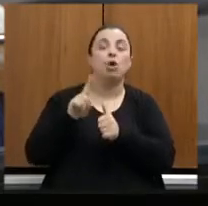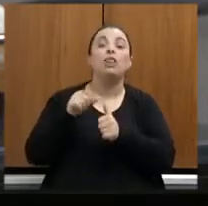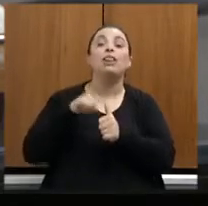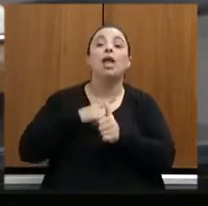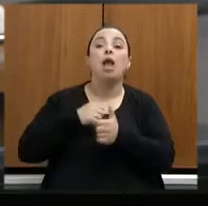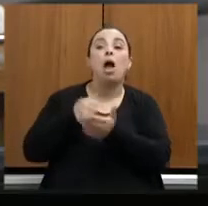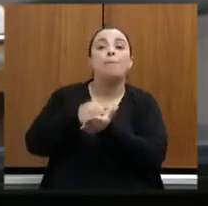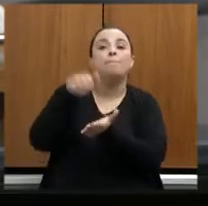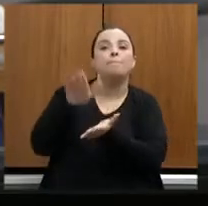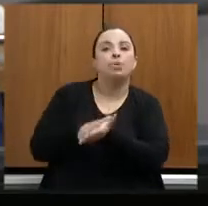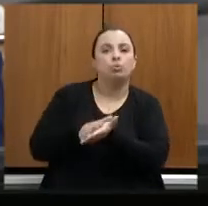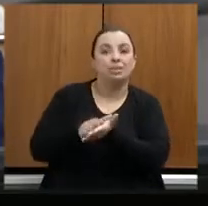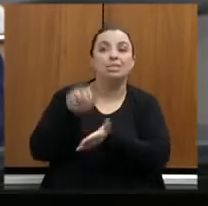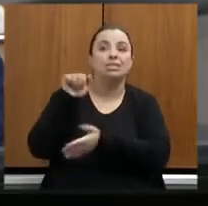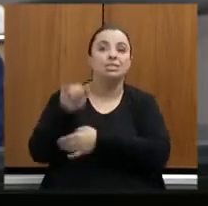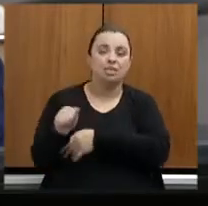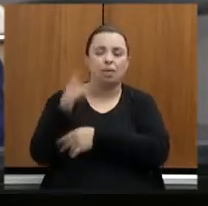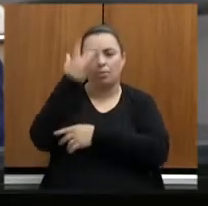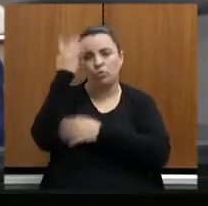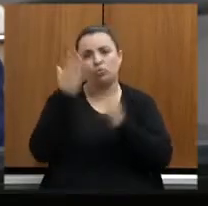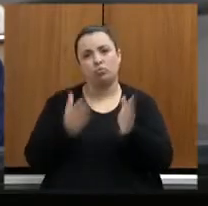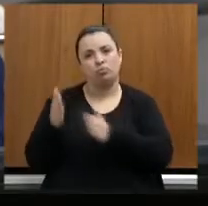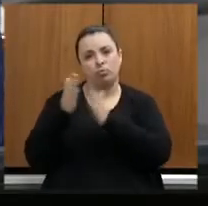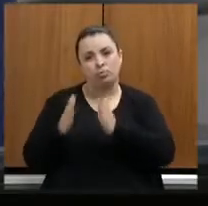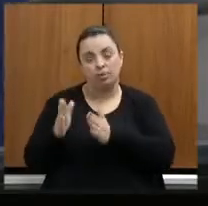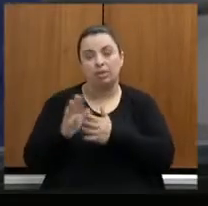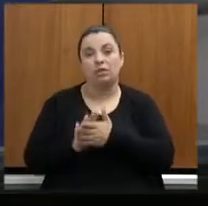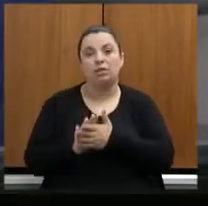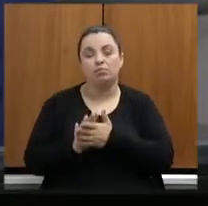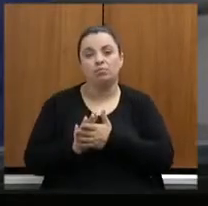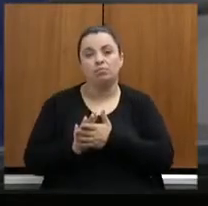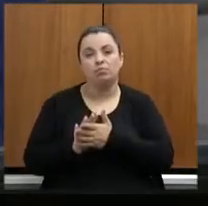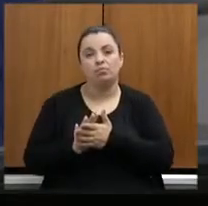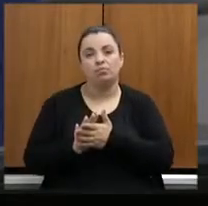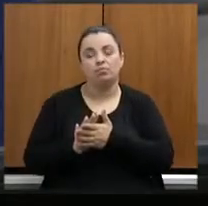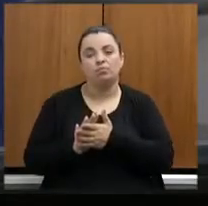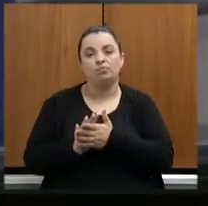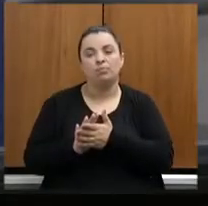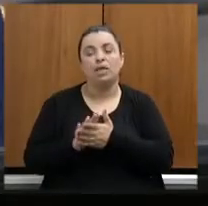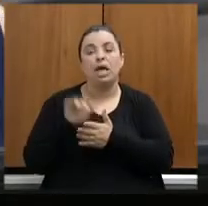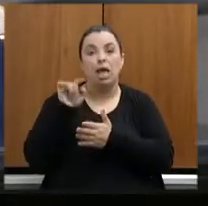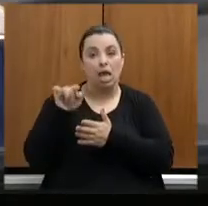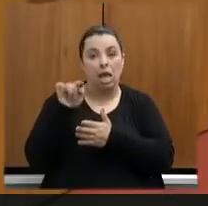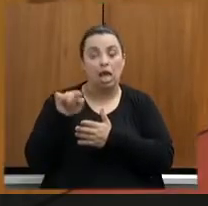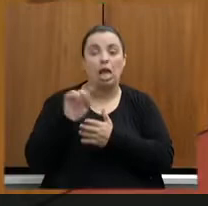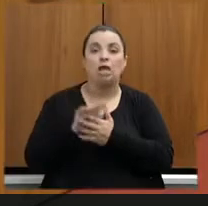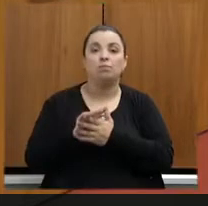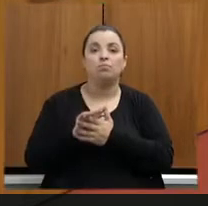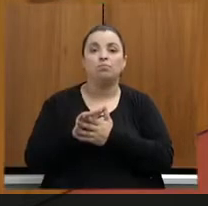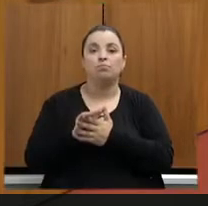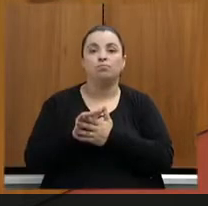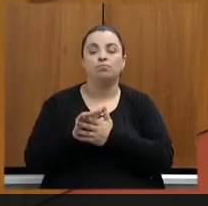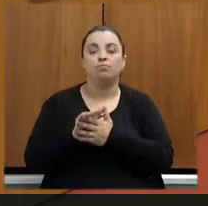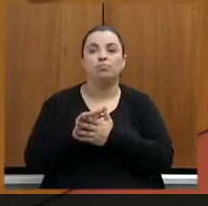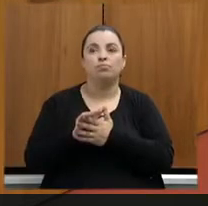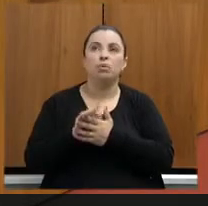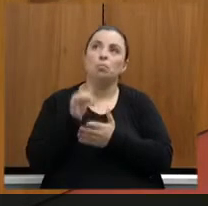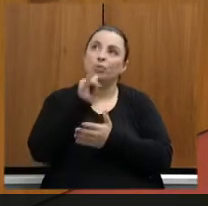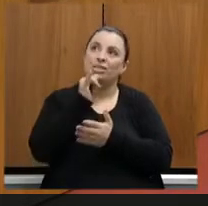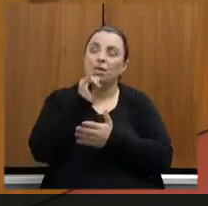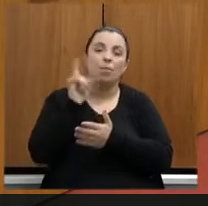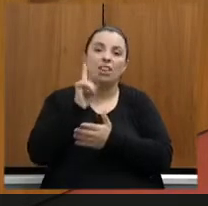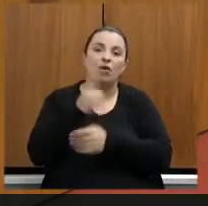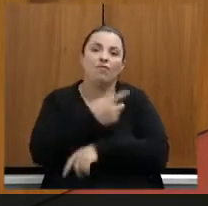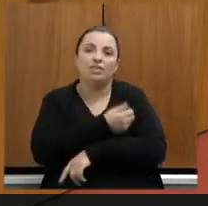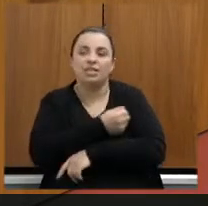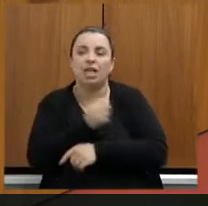cometer dentro da legislação sanitária principalmente voltada a questão da febre aftosa né antes era deixar de vacinar